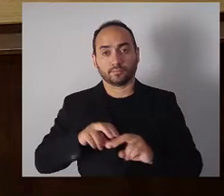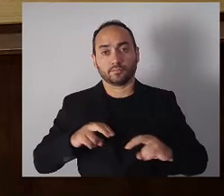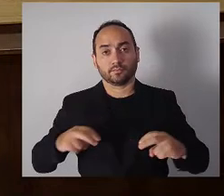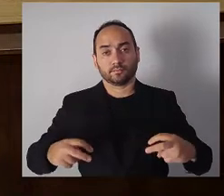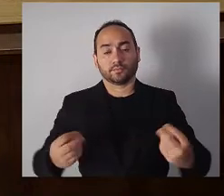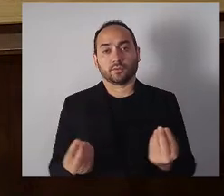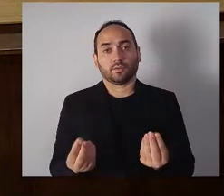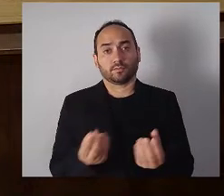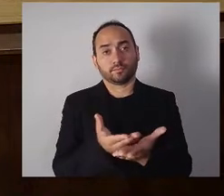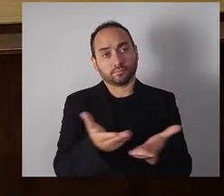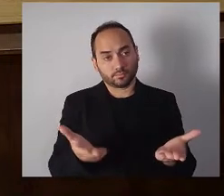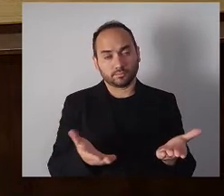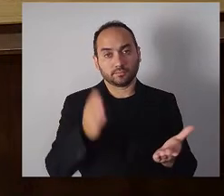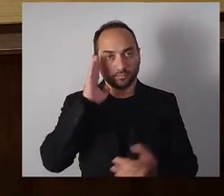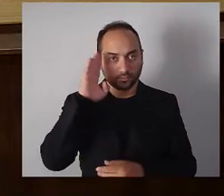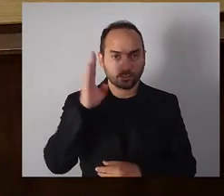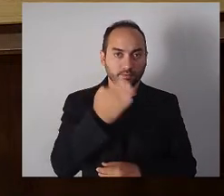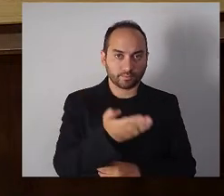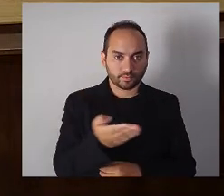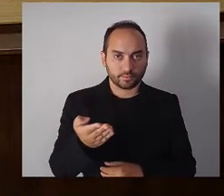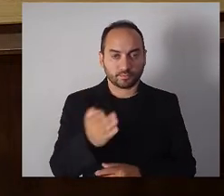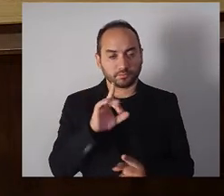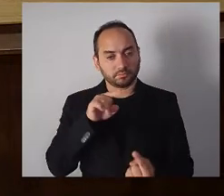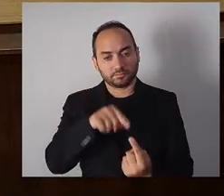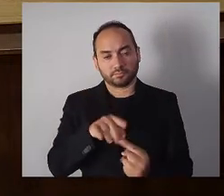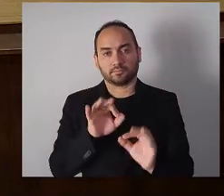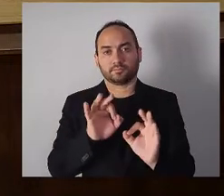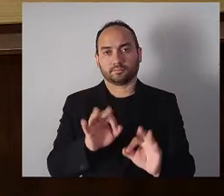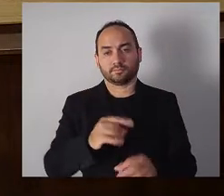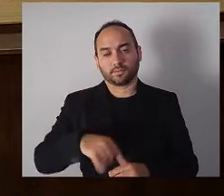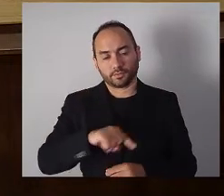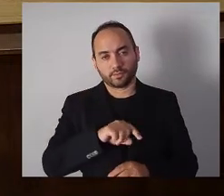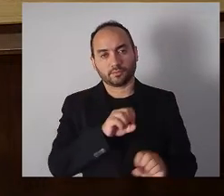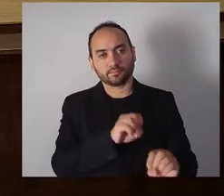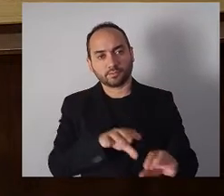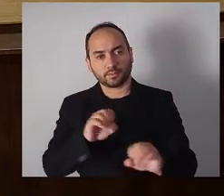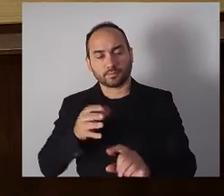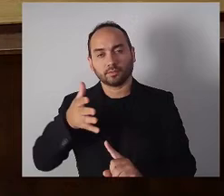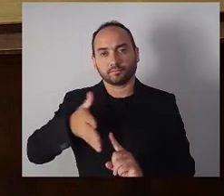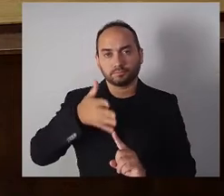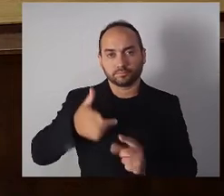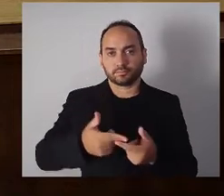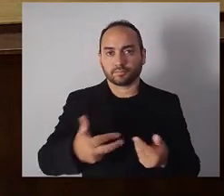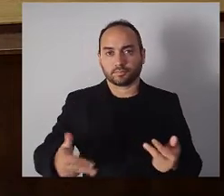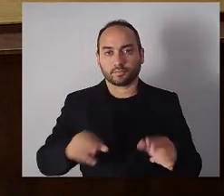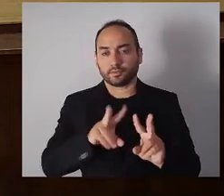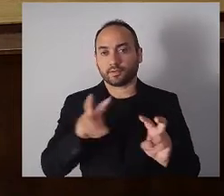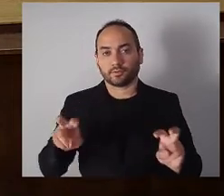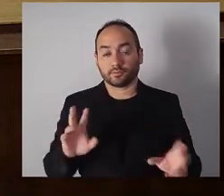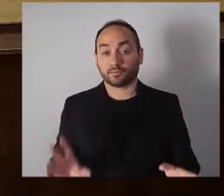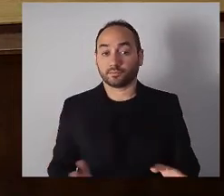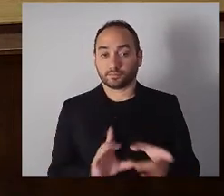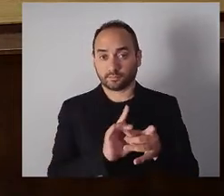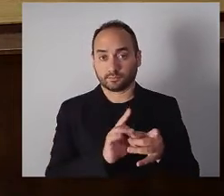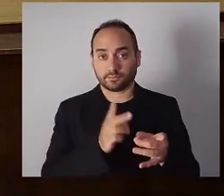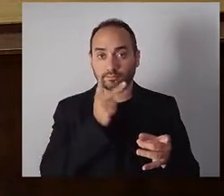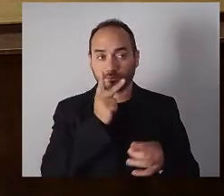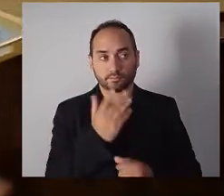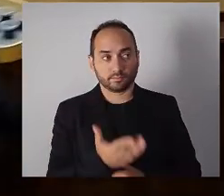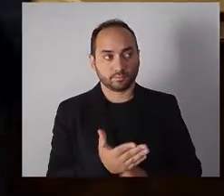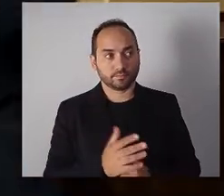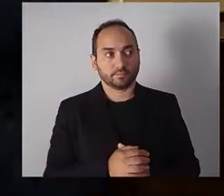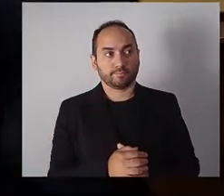para vocês também, principalmente, é o público-alvo, né? Para a gente ministrar palestras sobre filiação